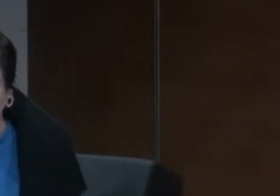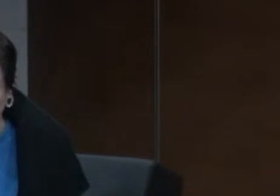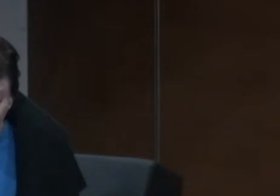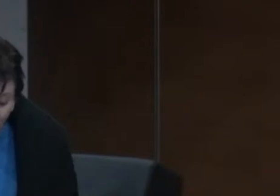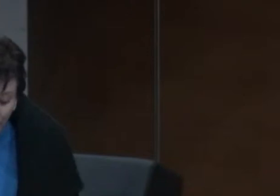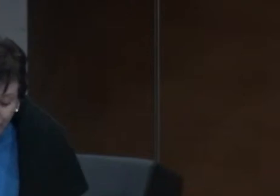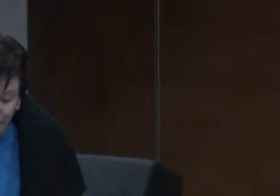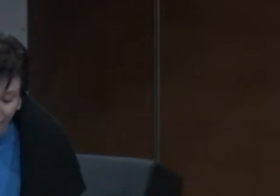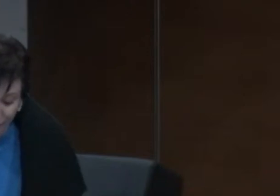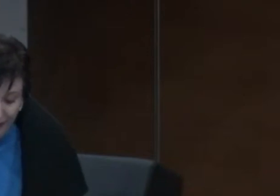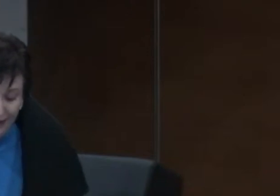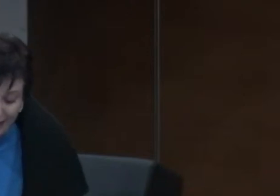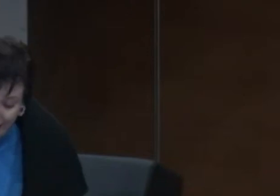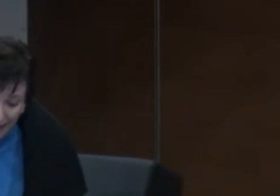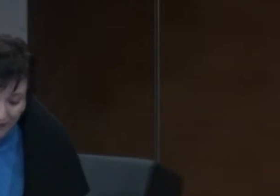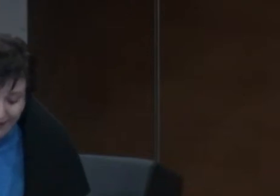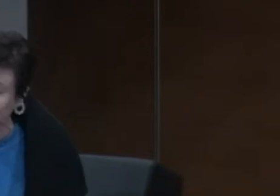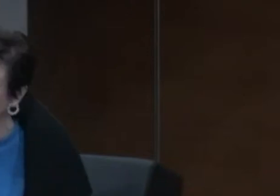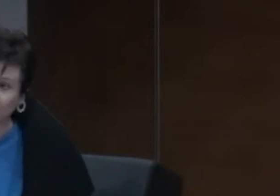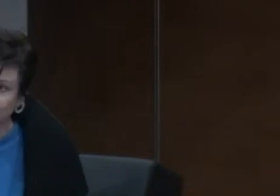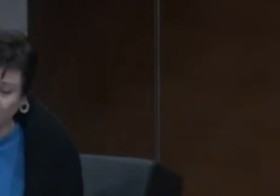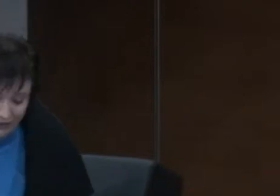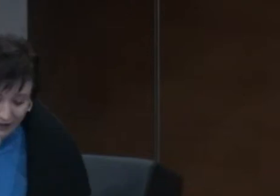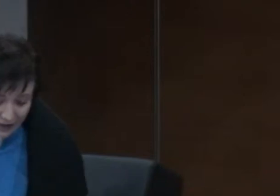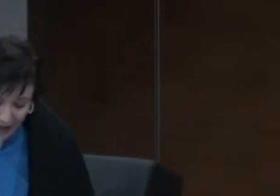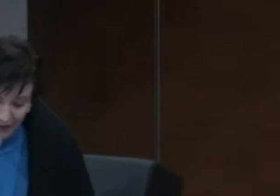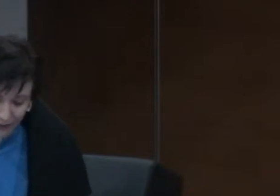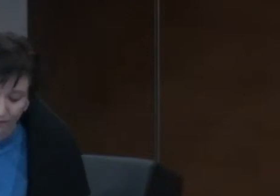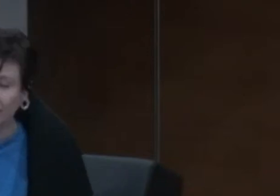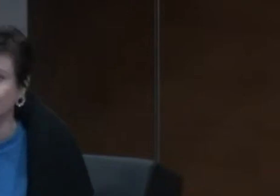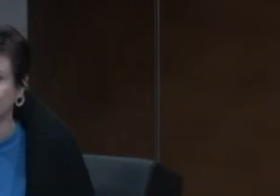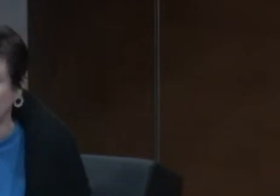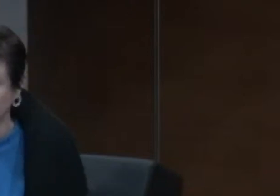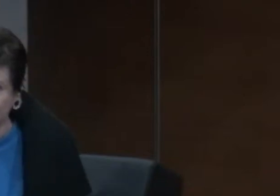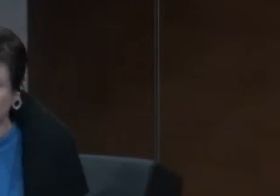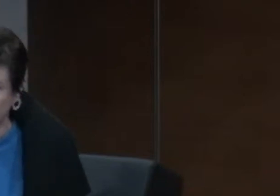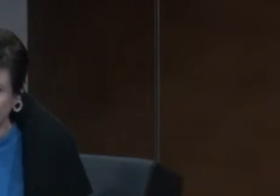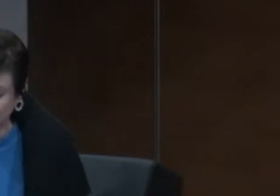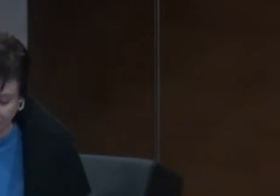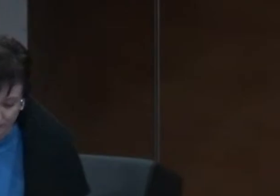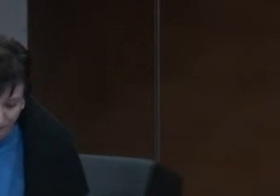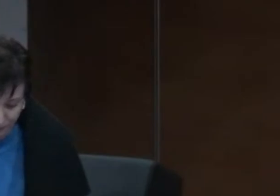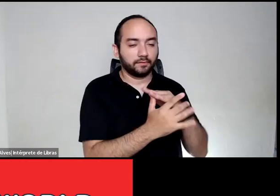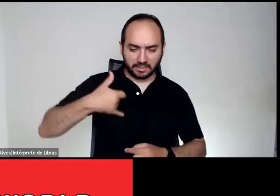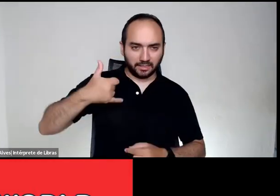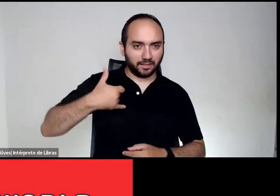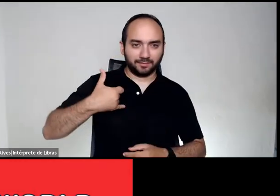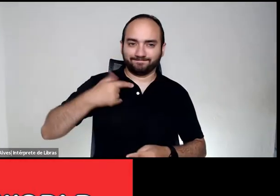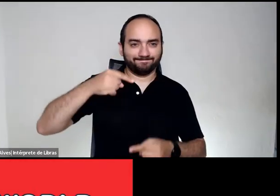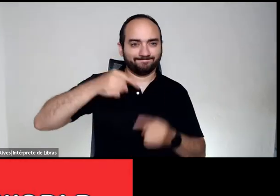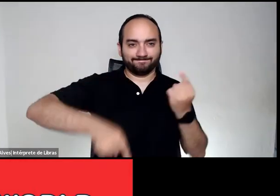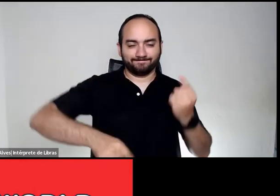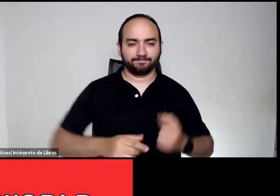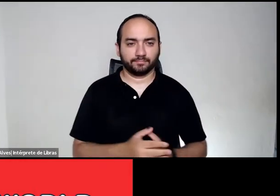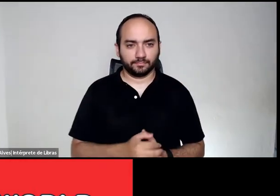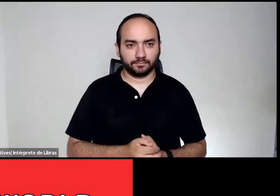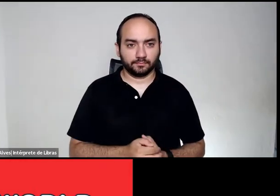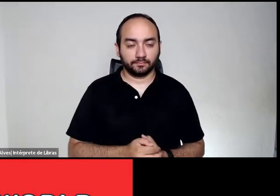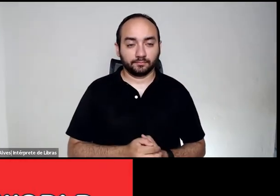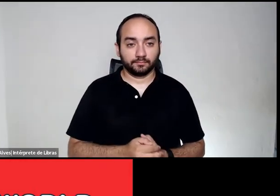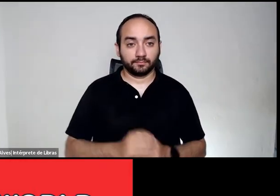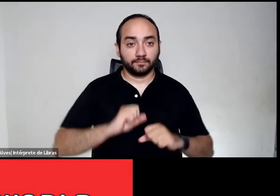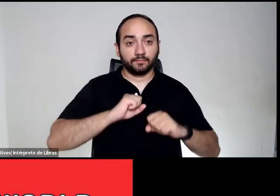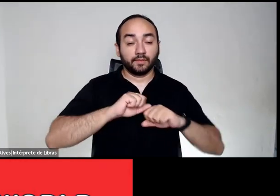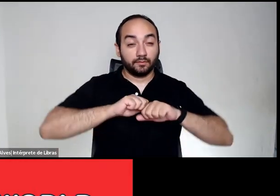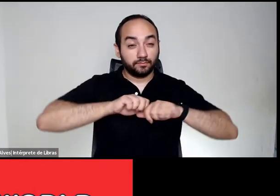em sites de pornografia e games que não são desenhados para as idades deles. A epidemia